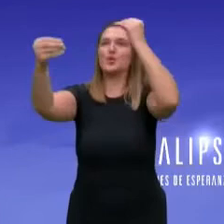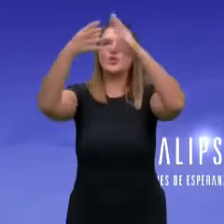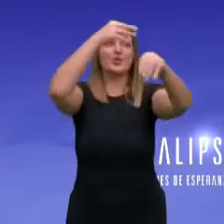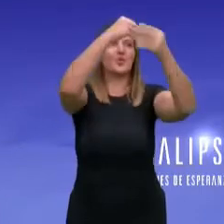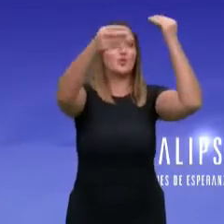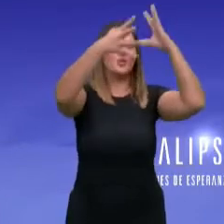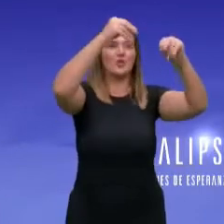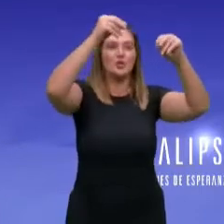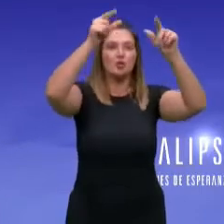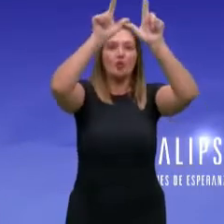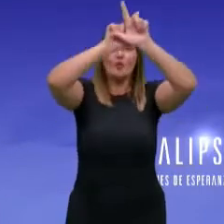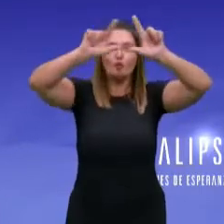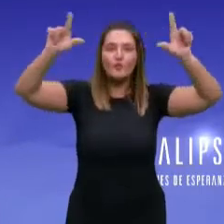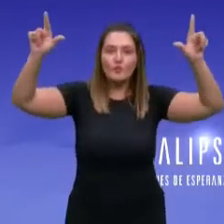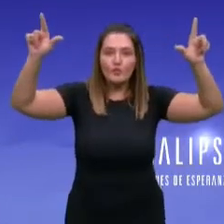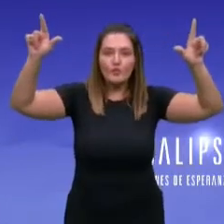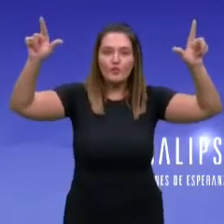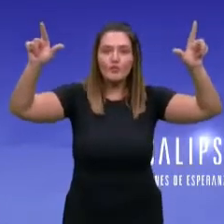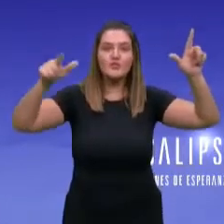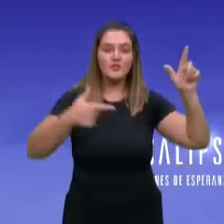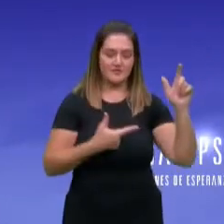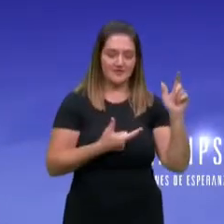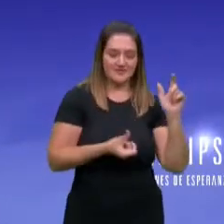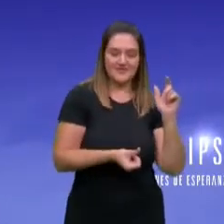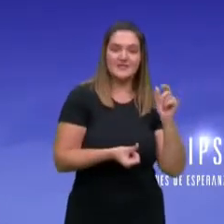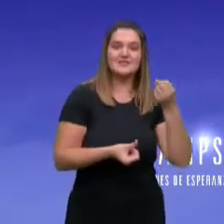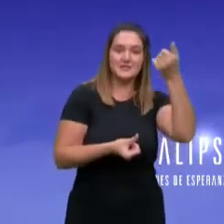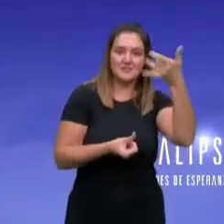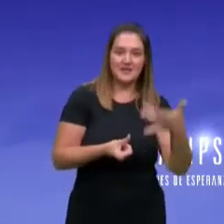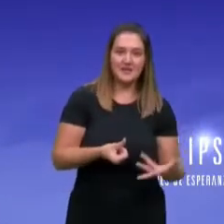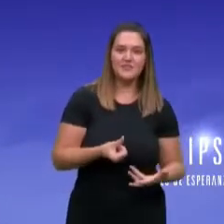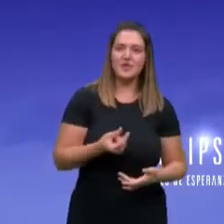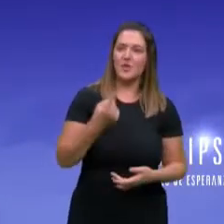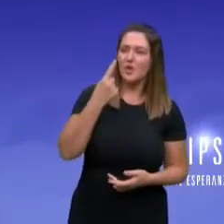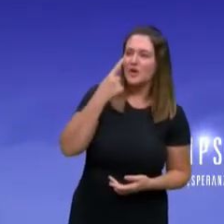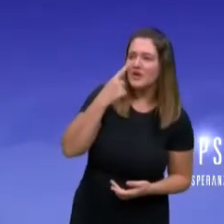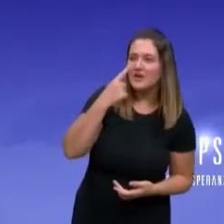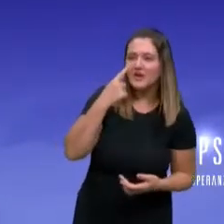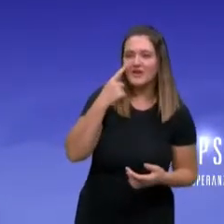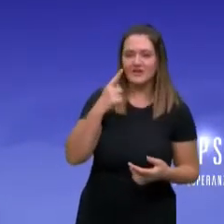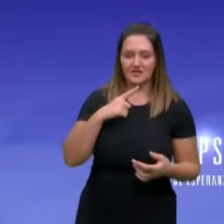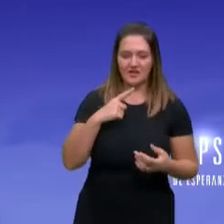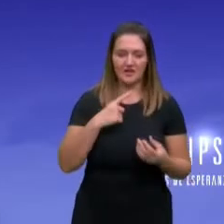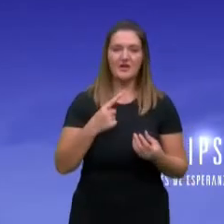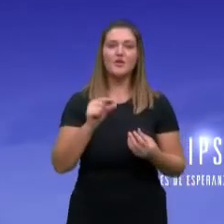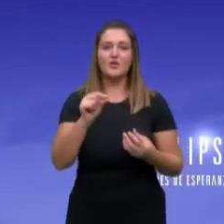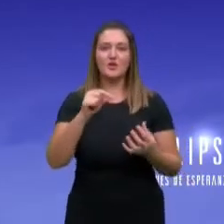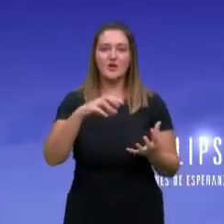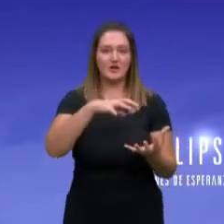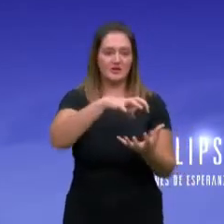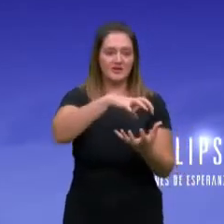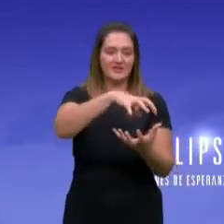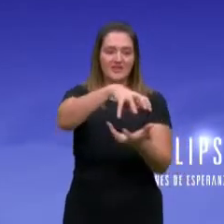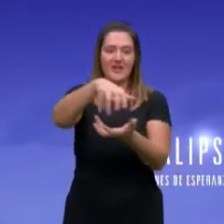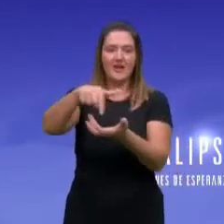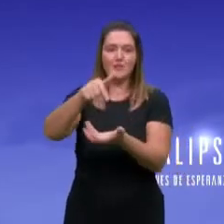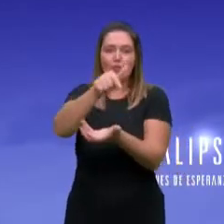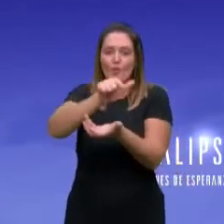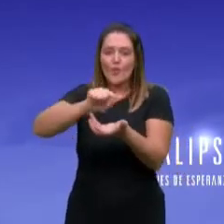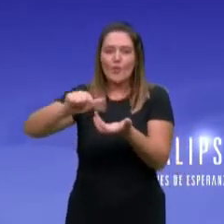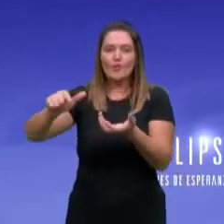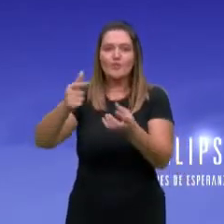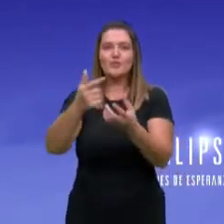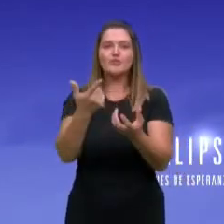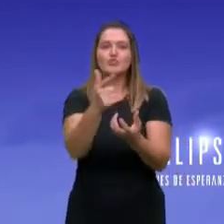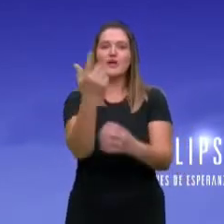fugido, até os passarinhos vão fugir. E o verso 26 fala, olhei ainda e eis que a terra fértil era um deserto, e todas as